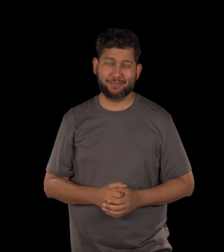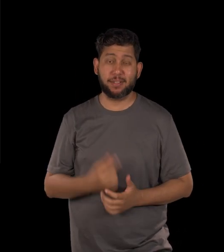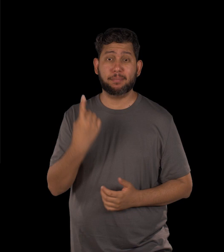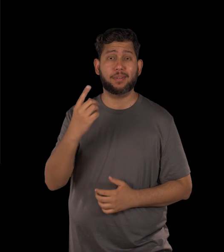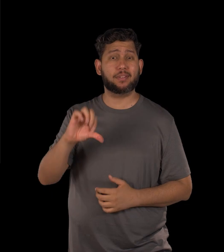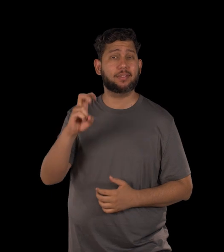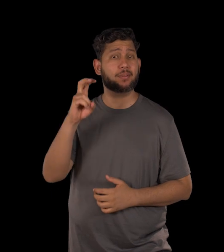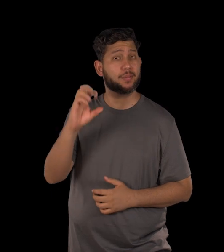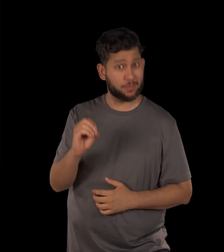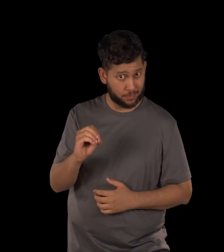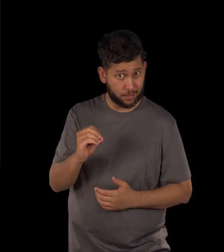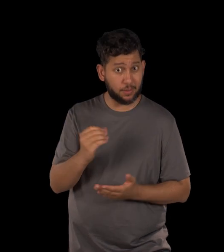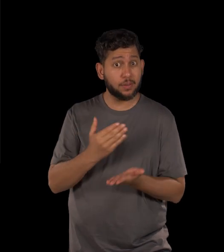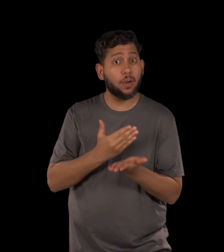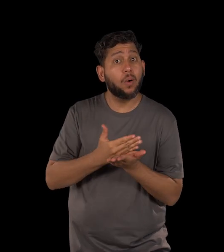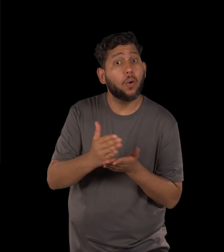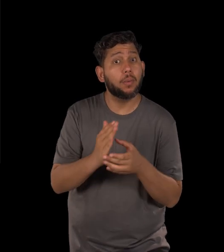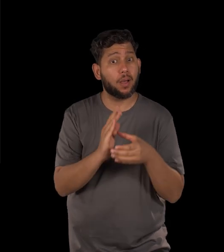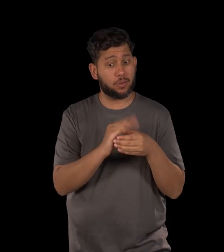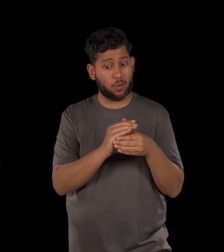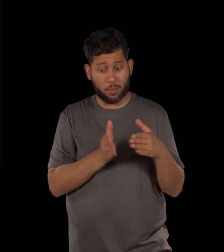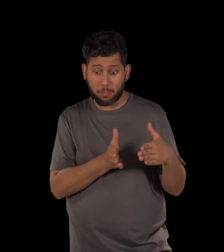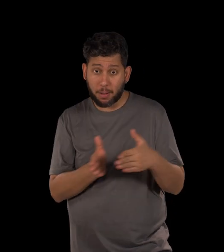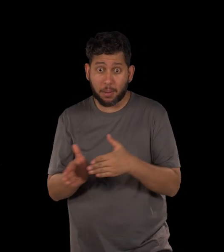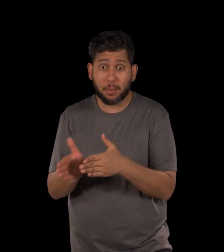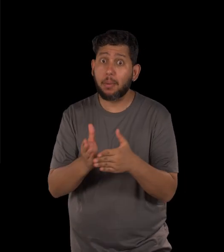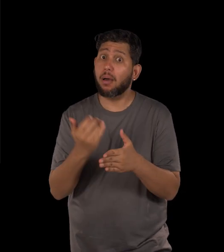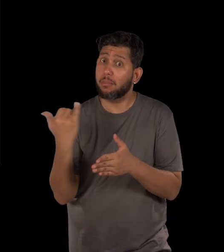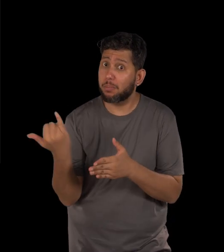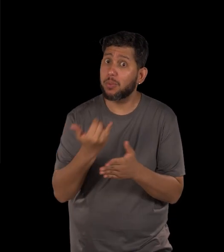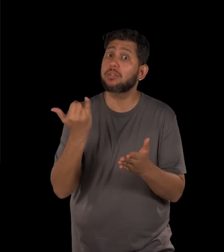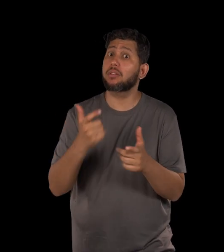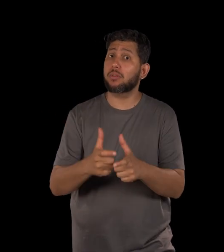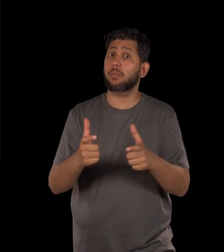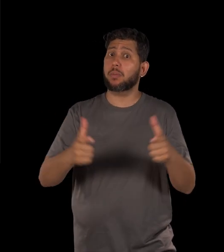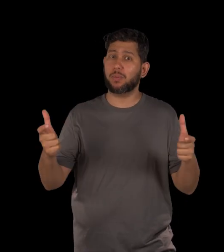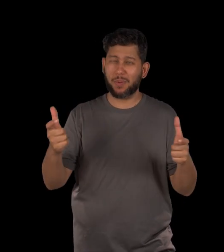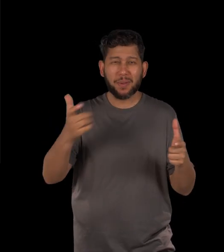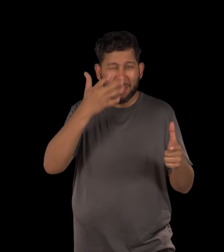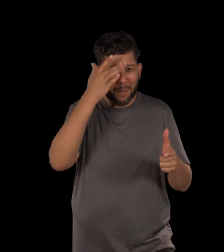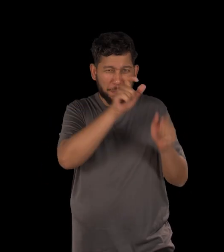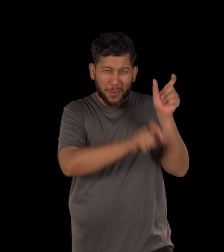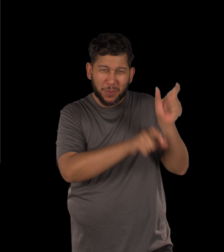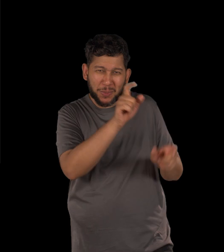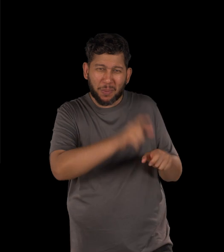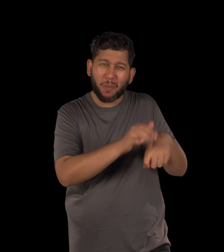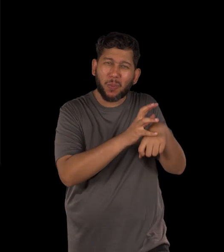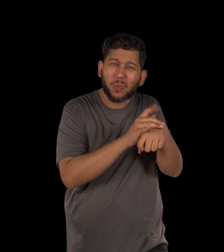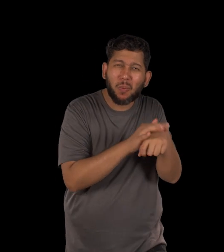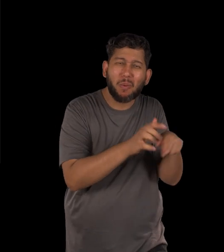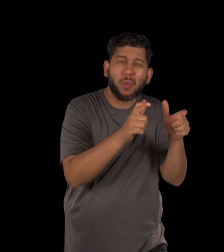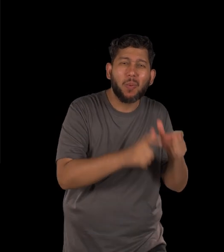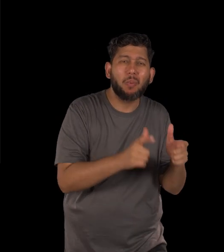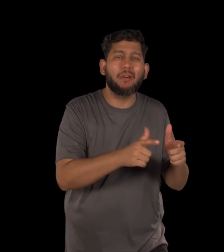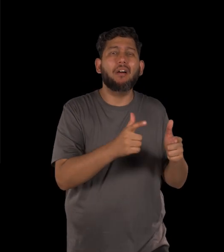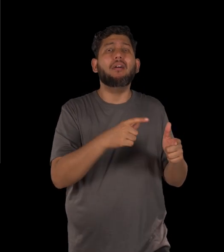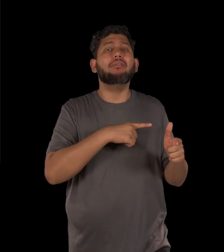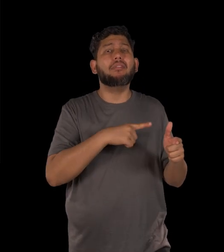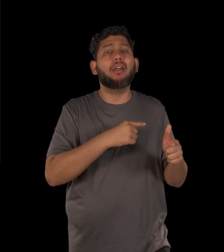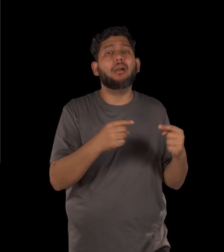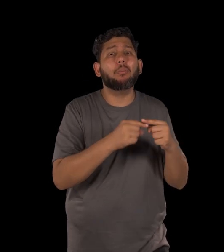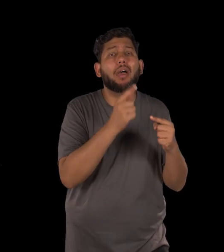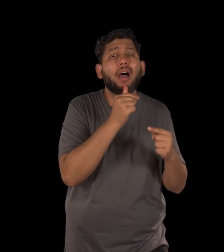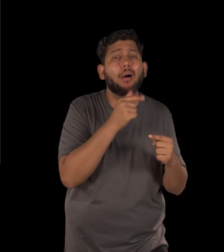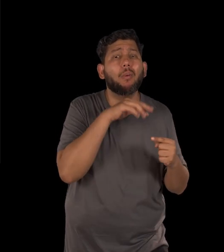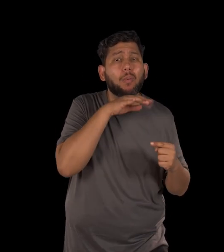1950, o saneamento básico progredia, diminuindo os números de habitantes que sofriam com doenças de veiculação hídrica, e